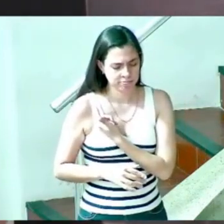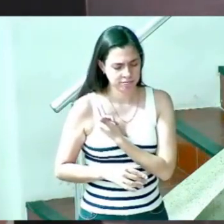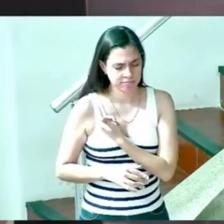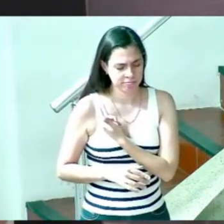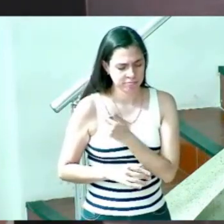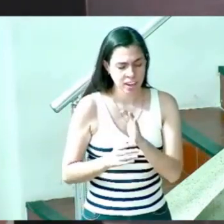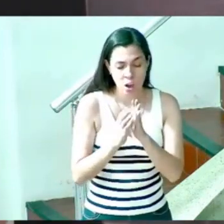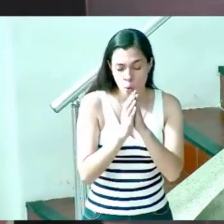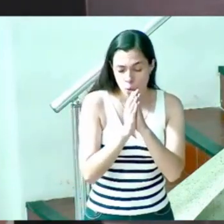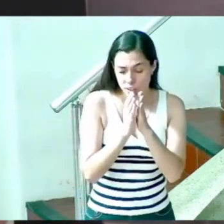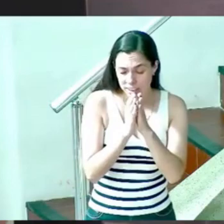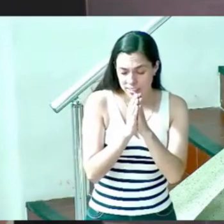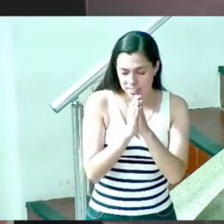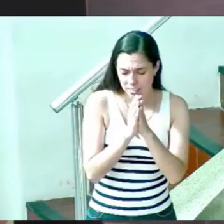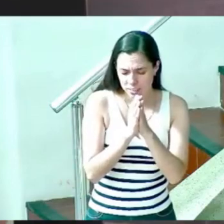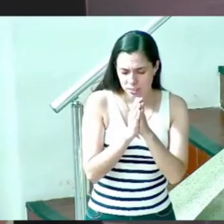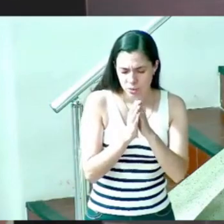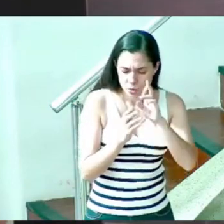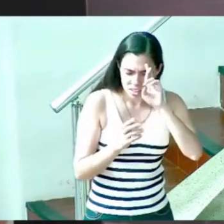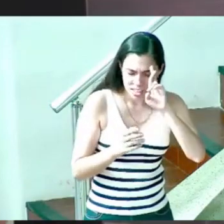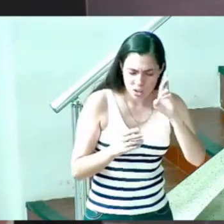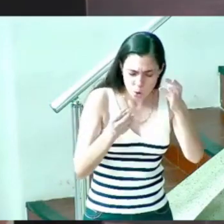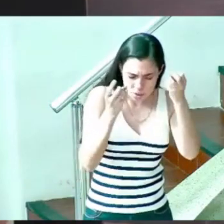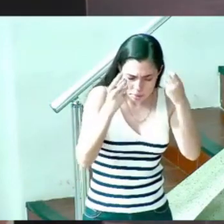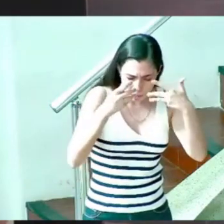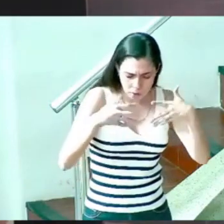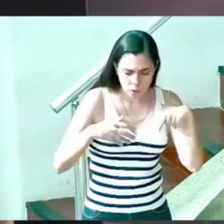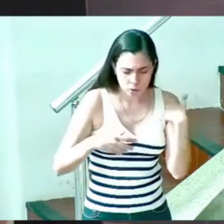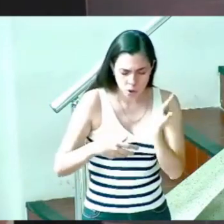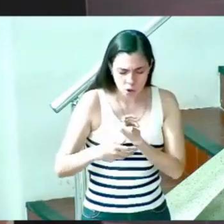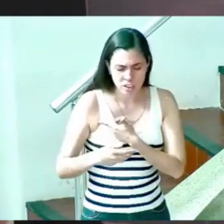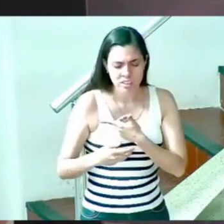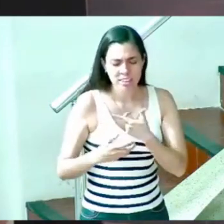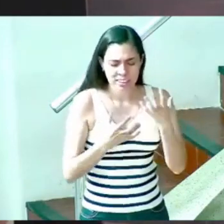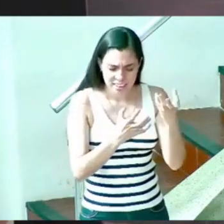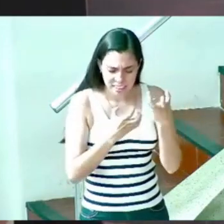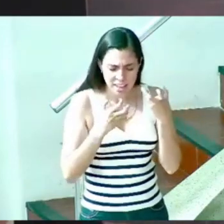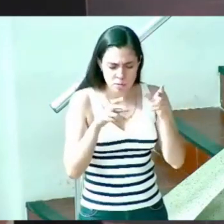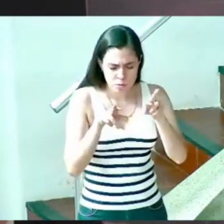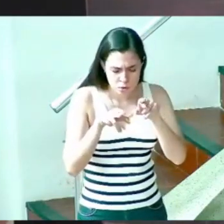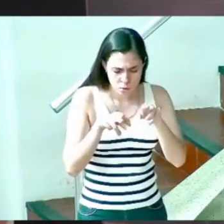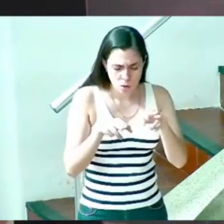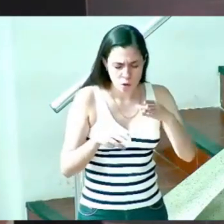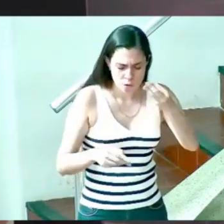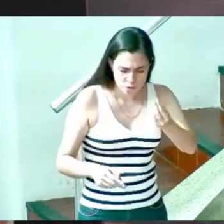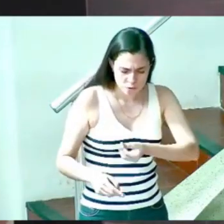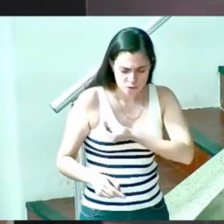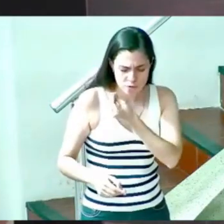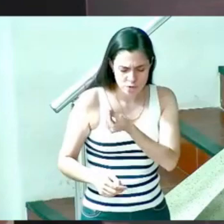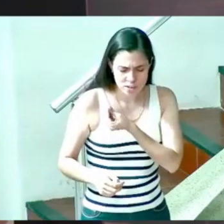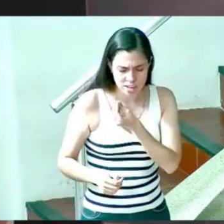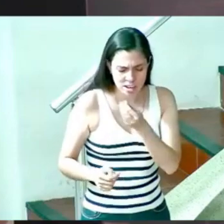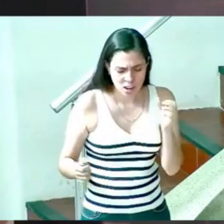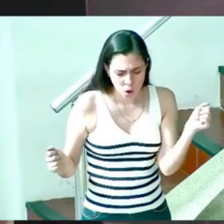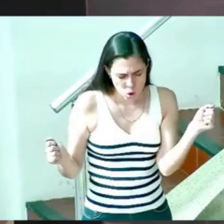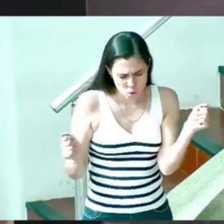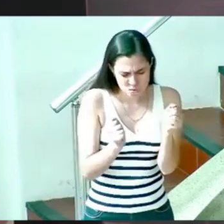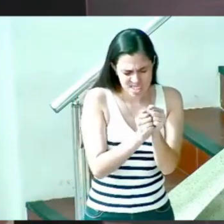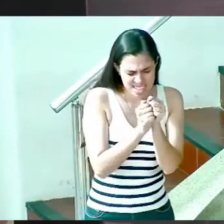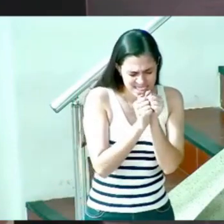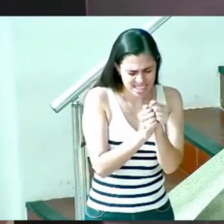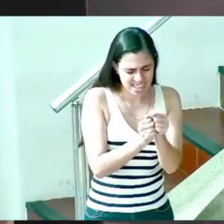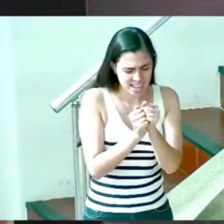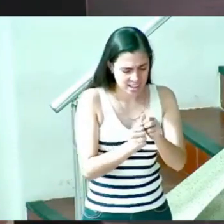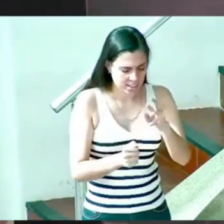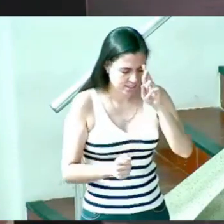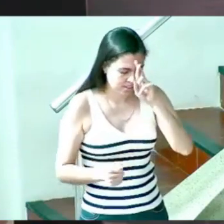filho, modele uma vida fervorosa e intensa de dependência do Senhor. Não queremos